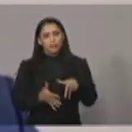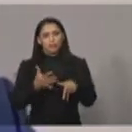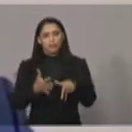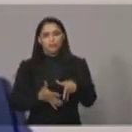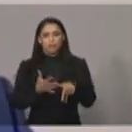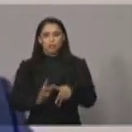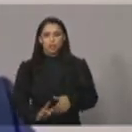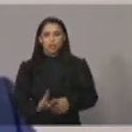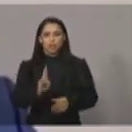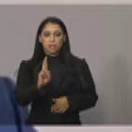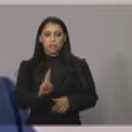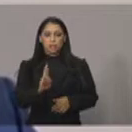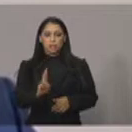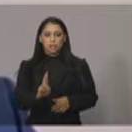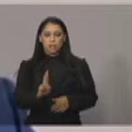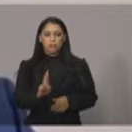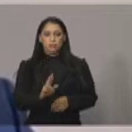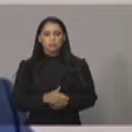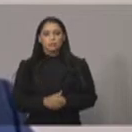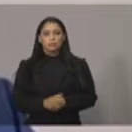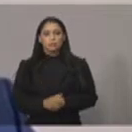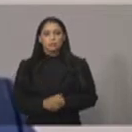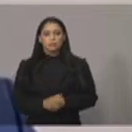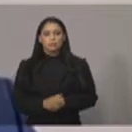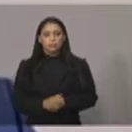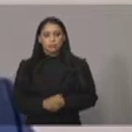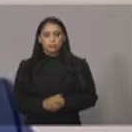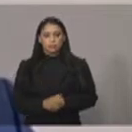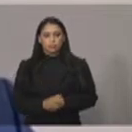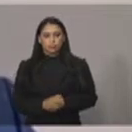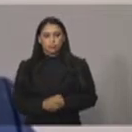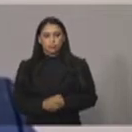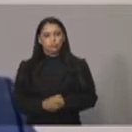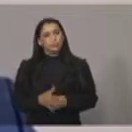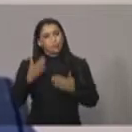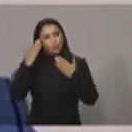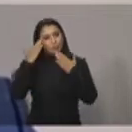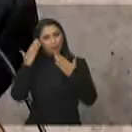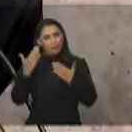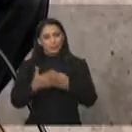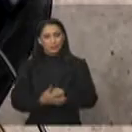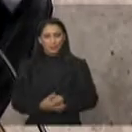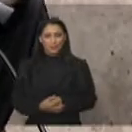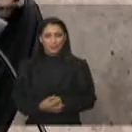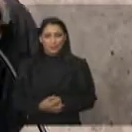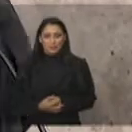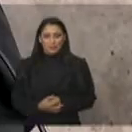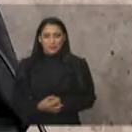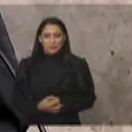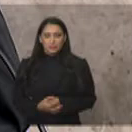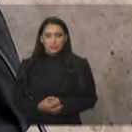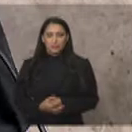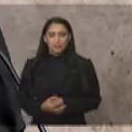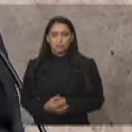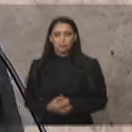eu represento o Laboratório de Políticas Públicas da Internet e a Coalizão de Direitos da Rede. Muito obrigado.